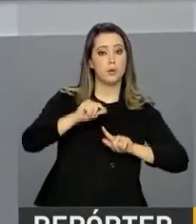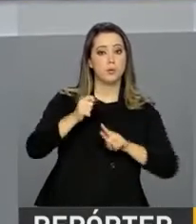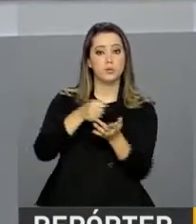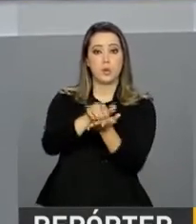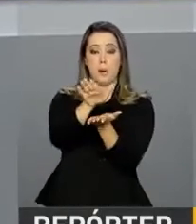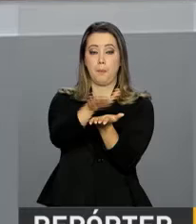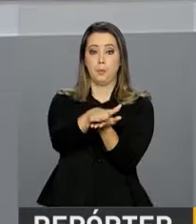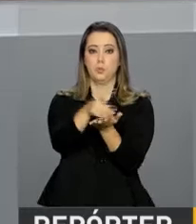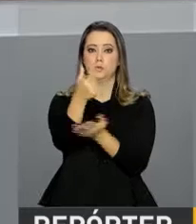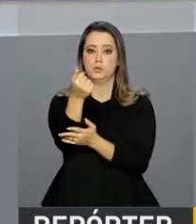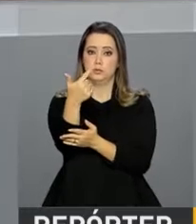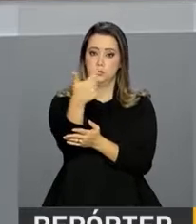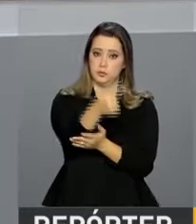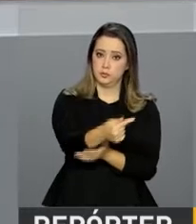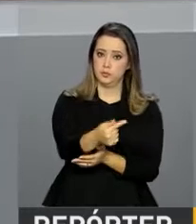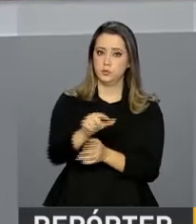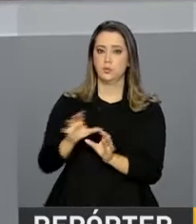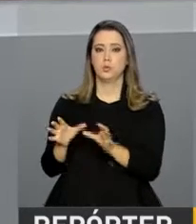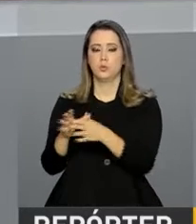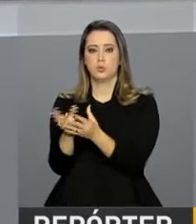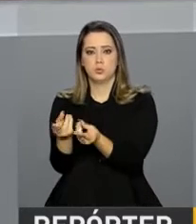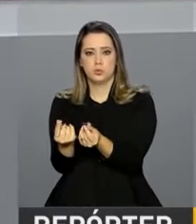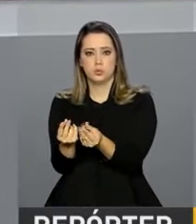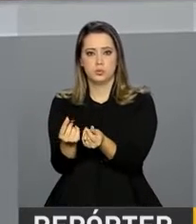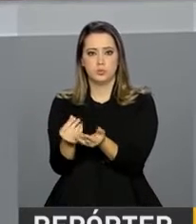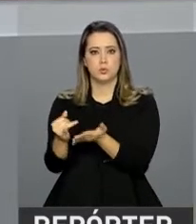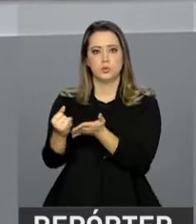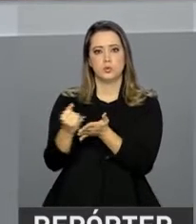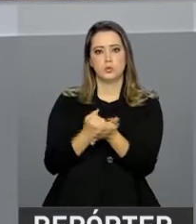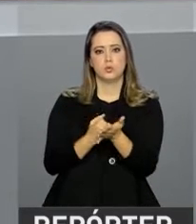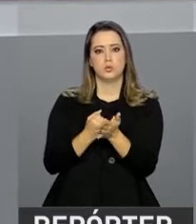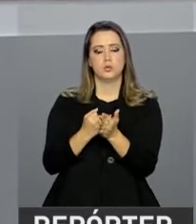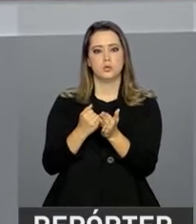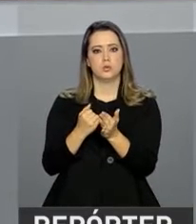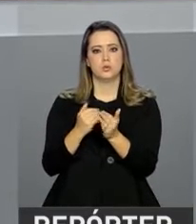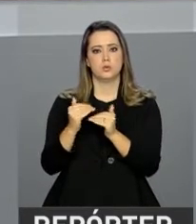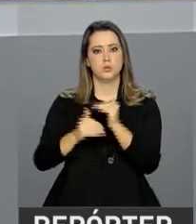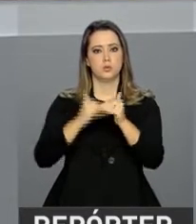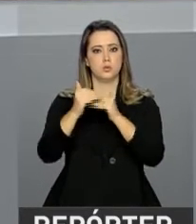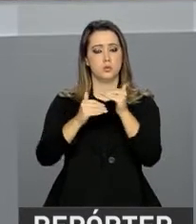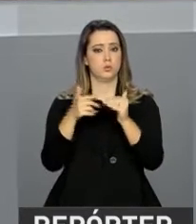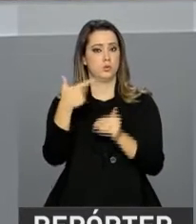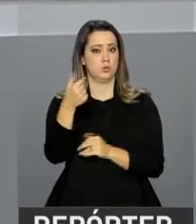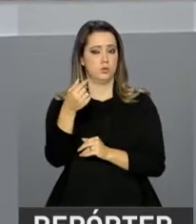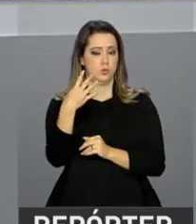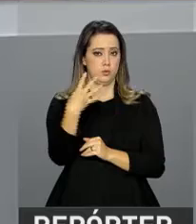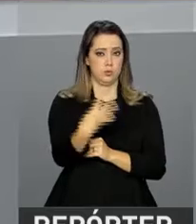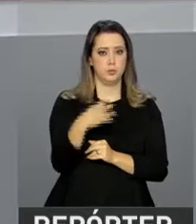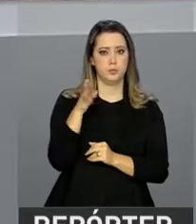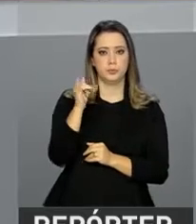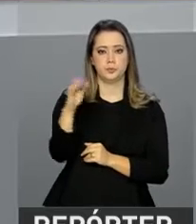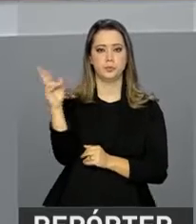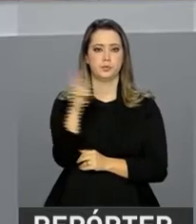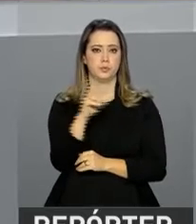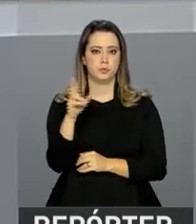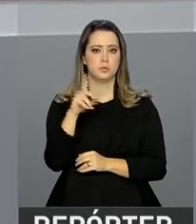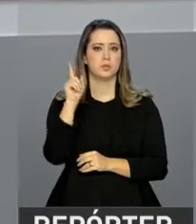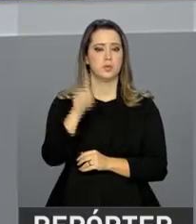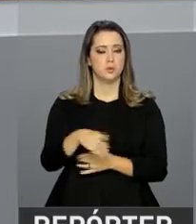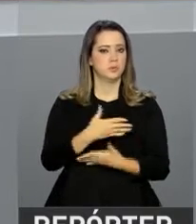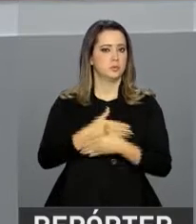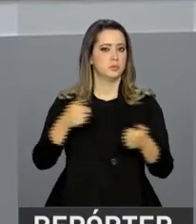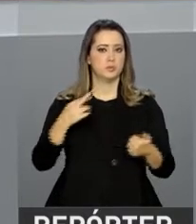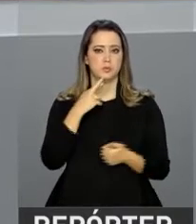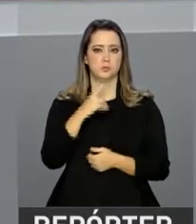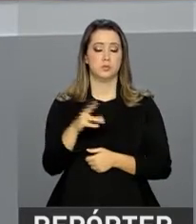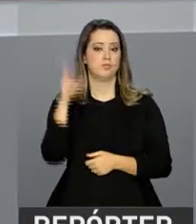nas autuações em 2017 o montante em crédito crédito tributário passou dos 204 bilhões de reais é